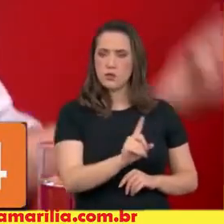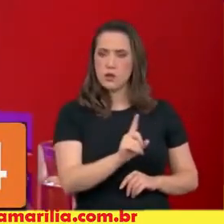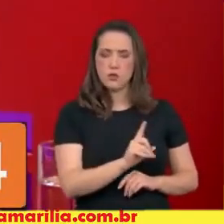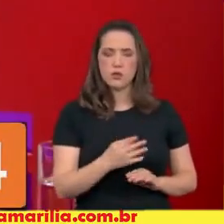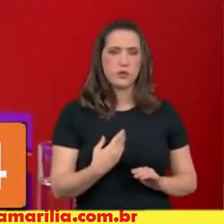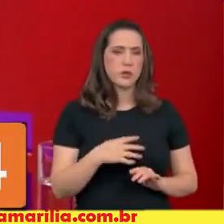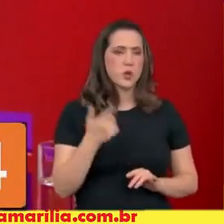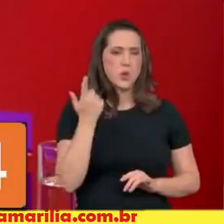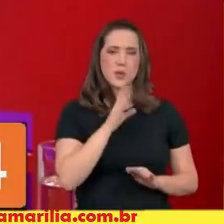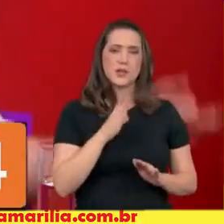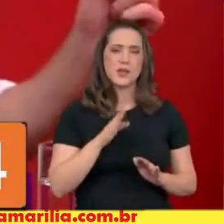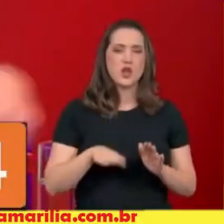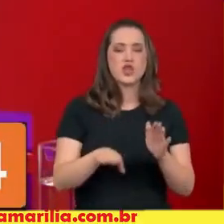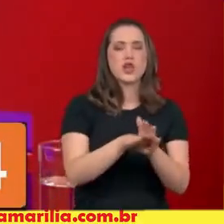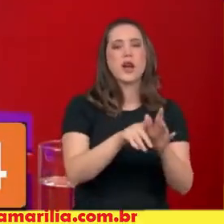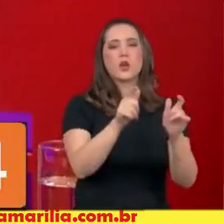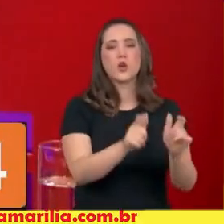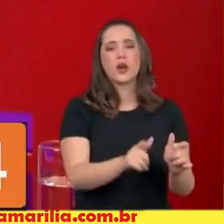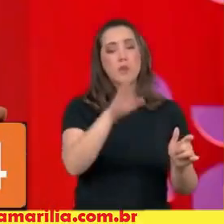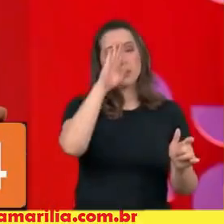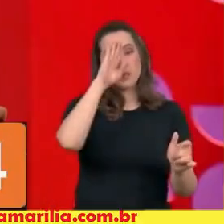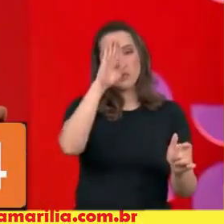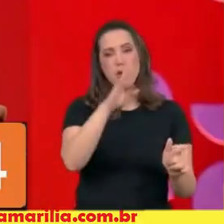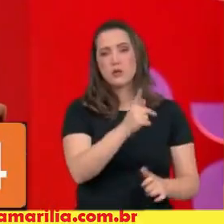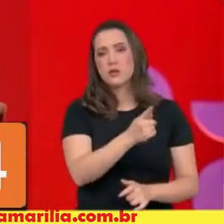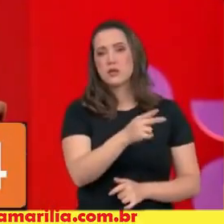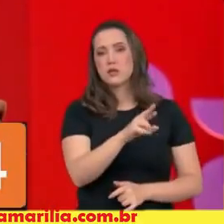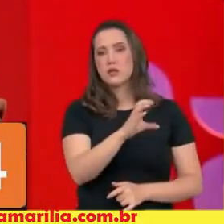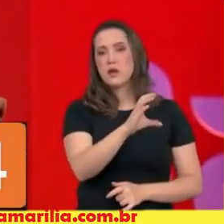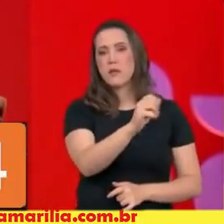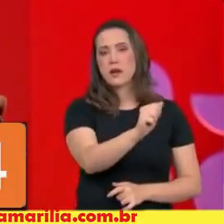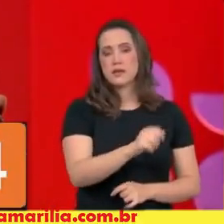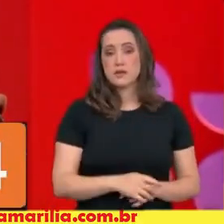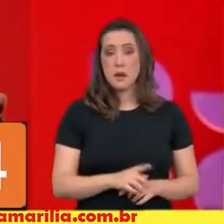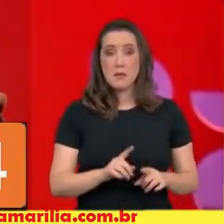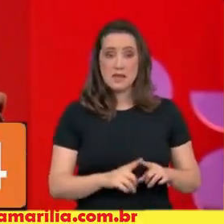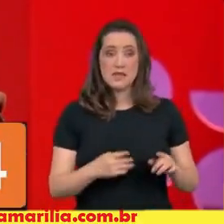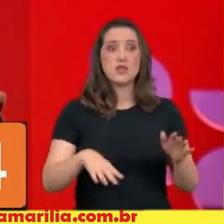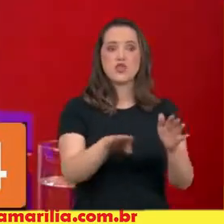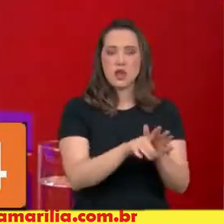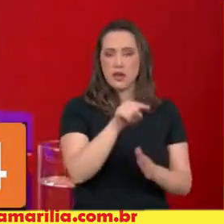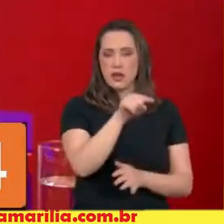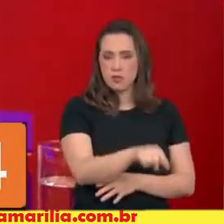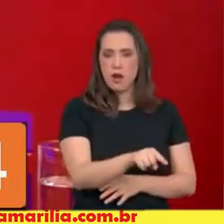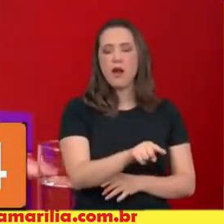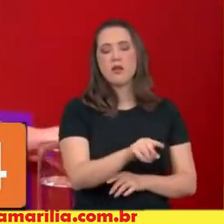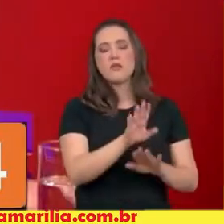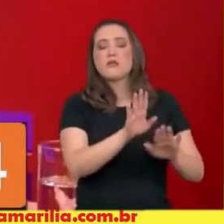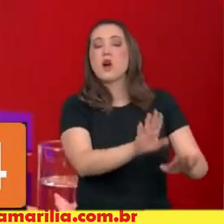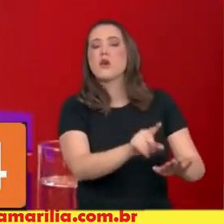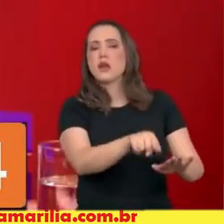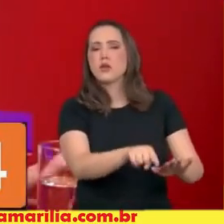chegar na praça, muito menos ocupar a praça durante 18 dias. Depois da